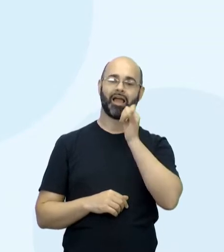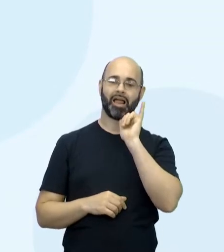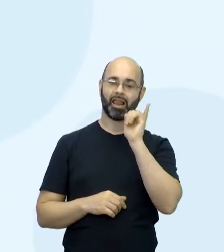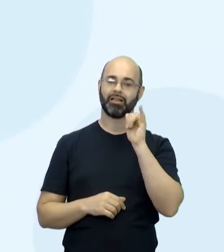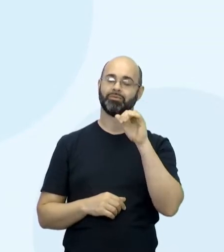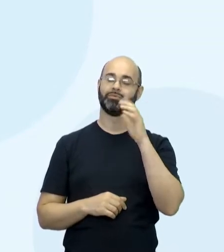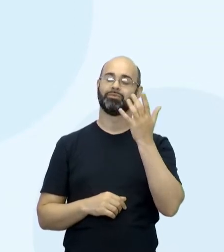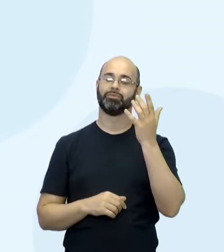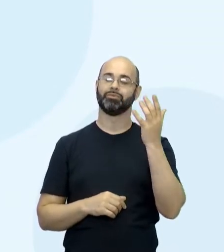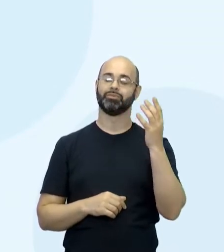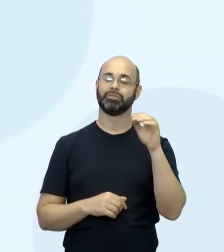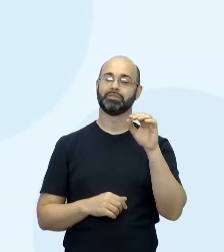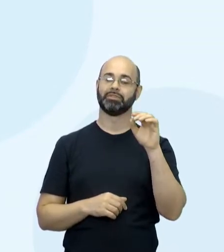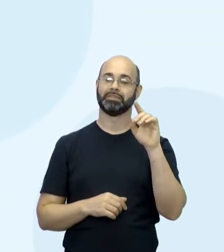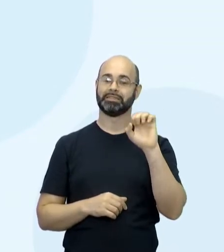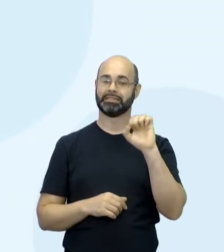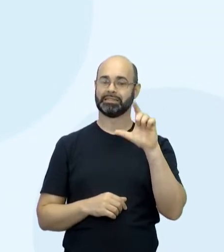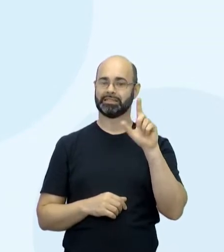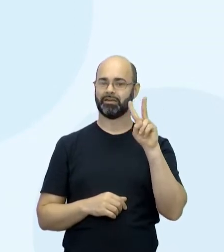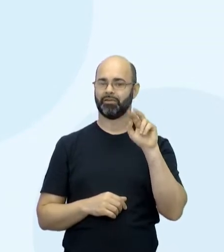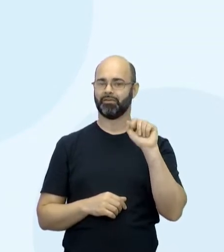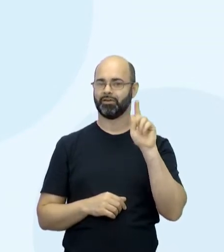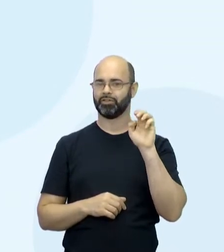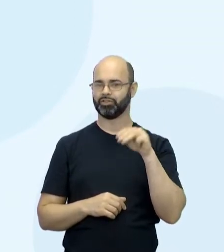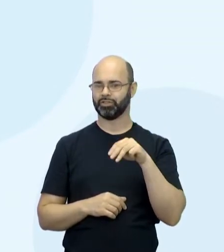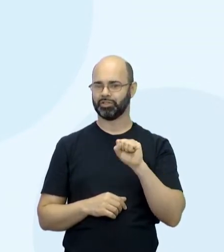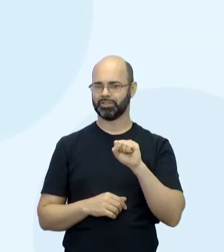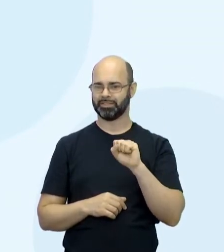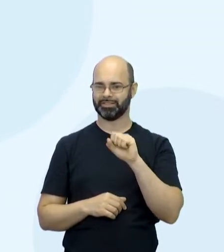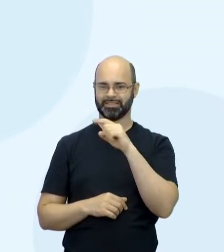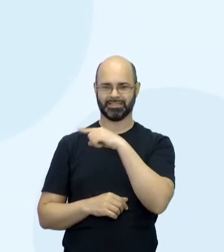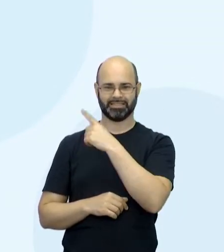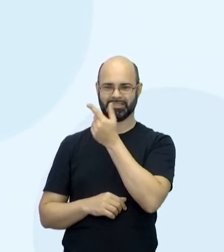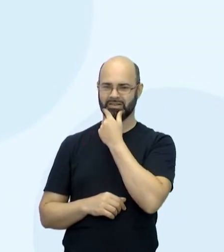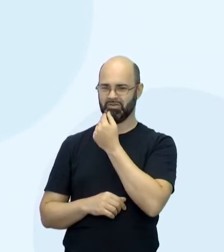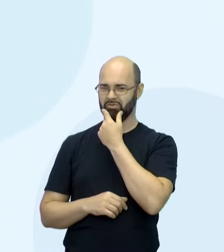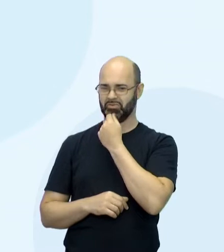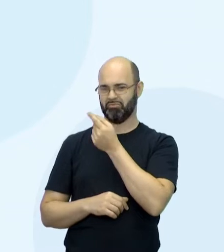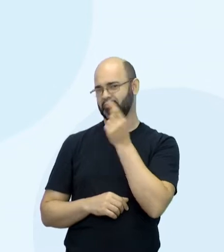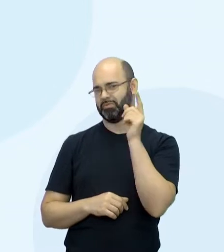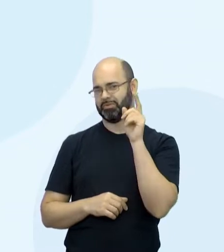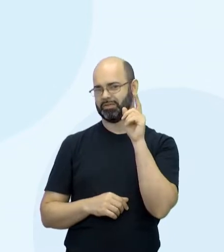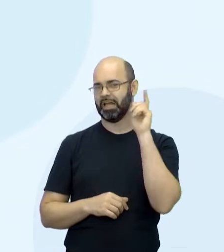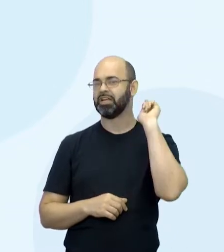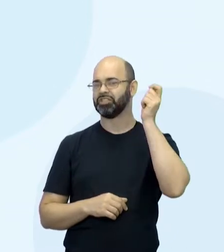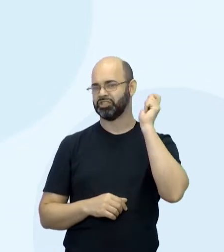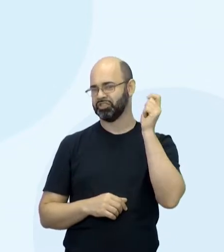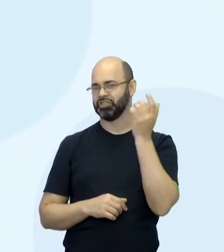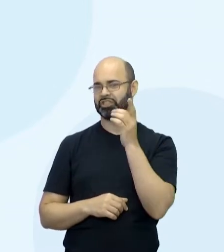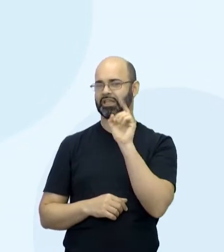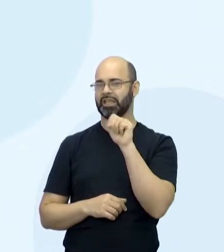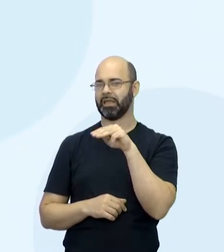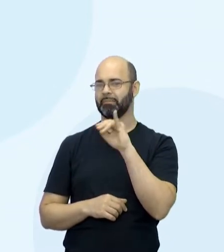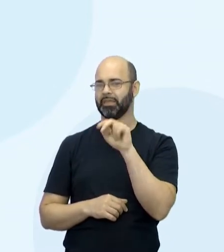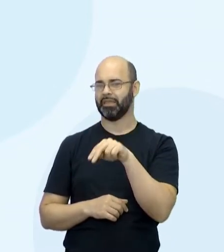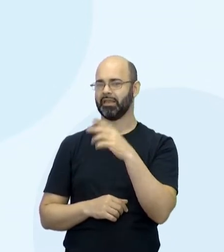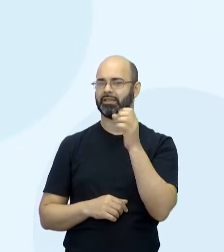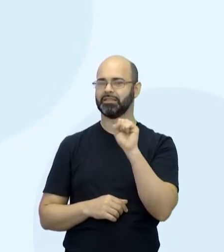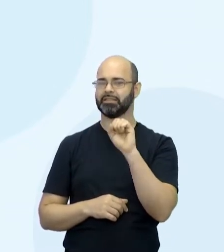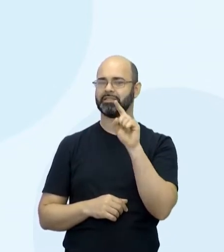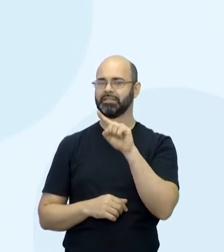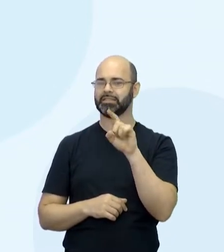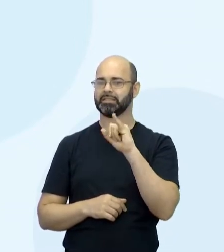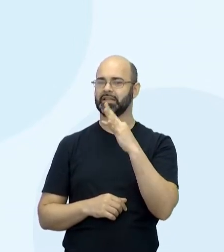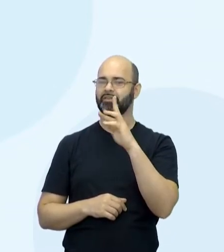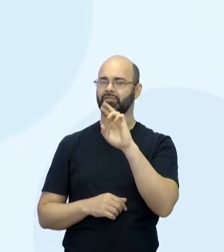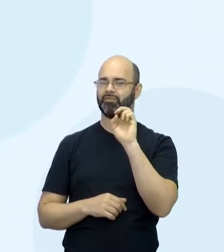Selvagens. Né? É um filme argentino do Damián Svron aí. Esse filme, ó, tá aqui é da Argentina, até coloquei a indicação